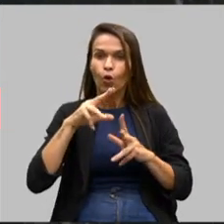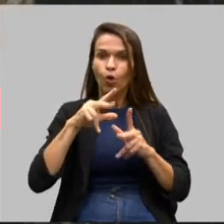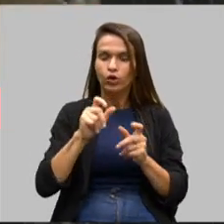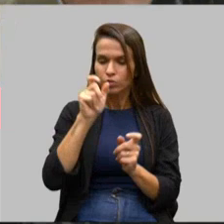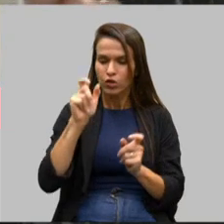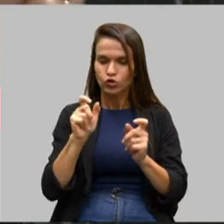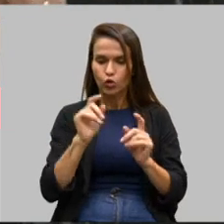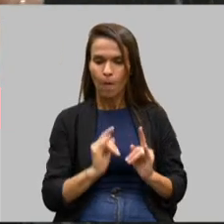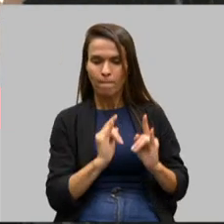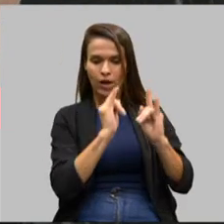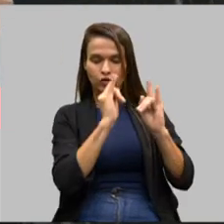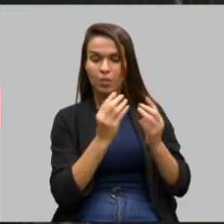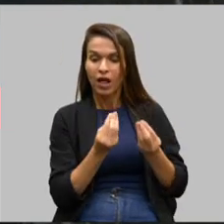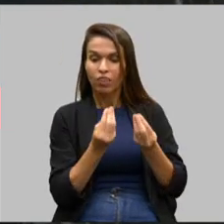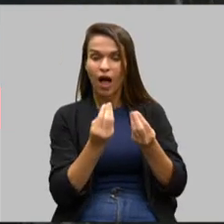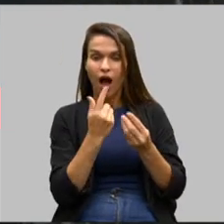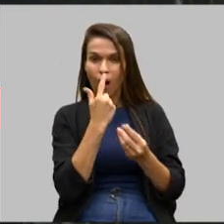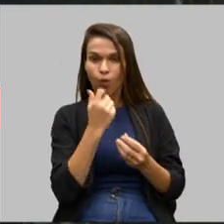para entregar o lixo.